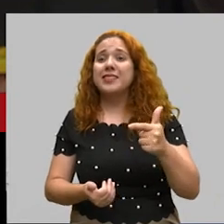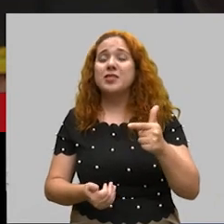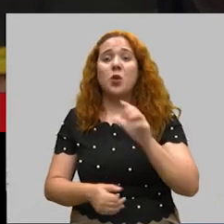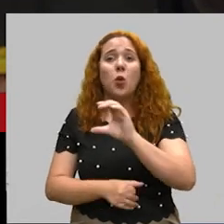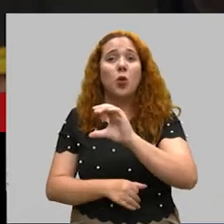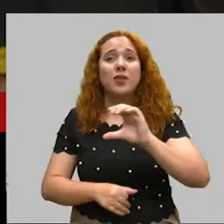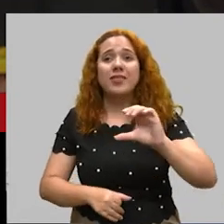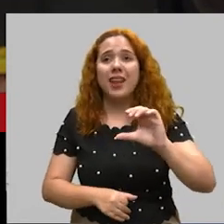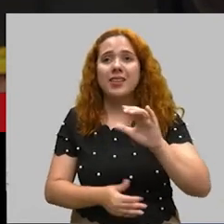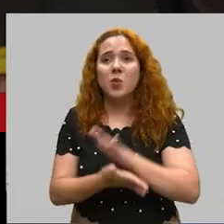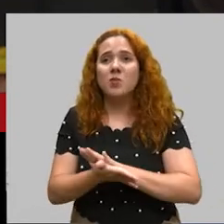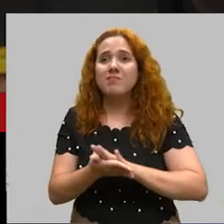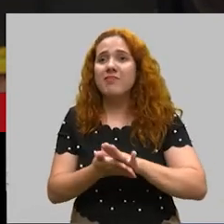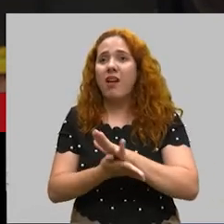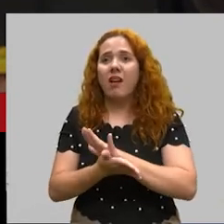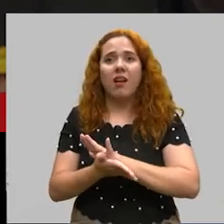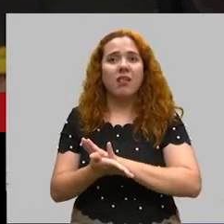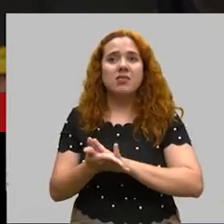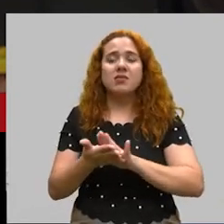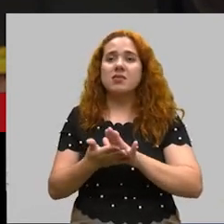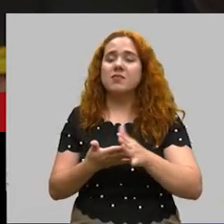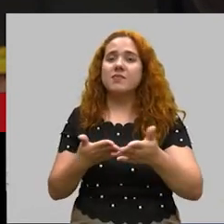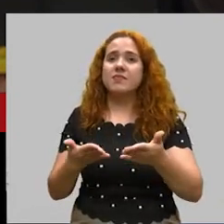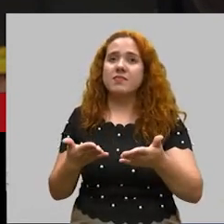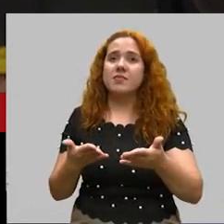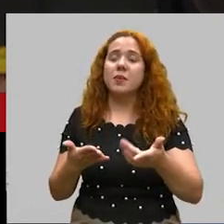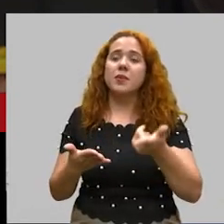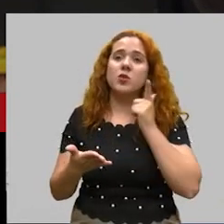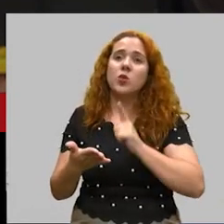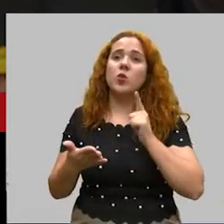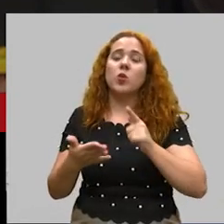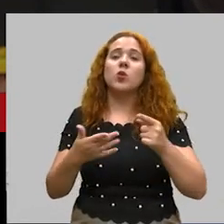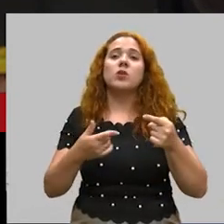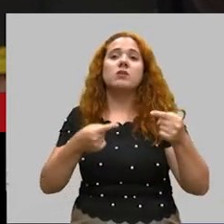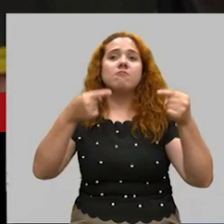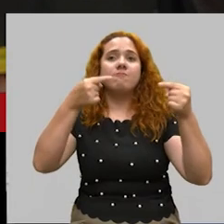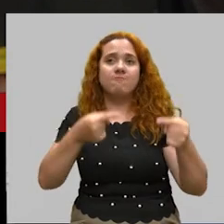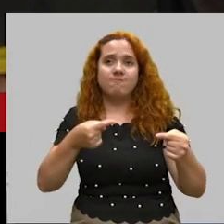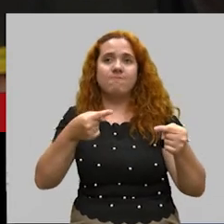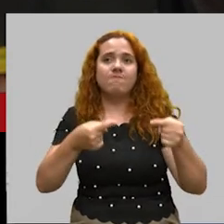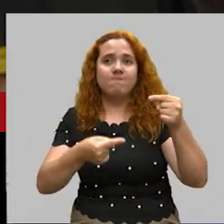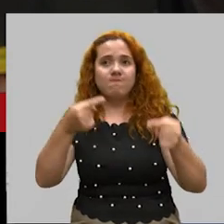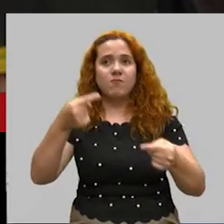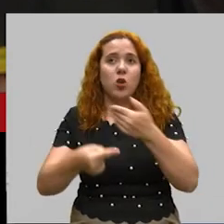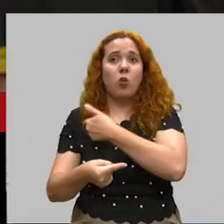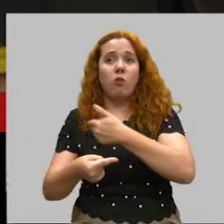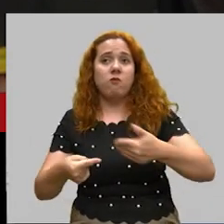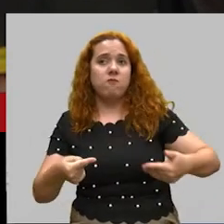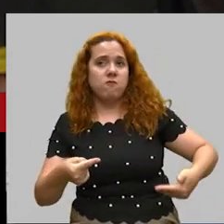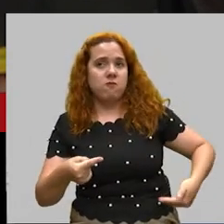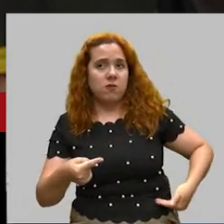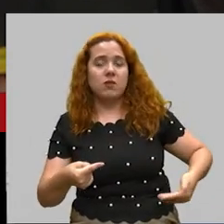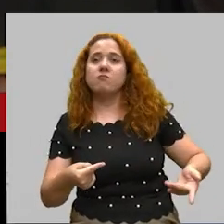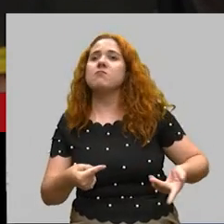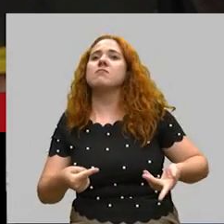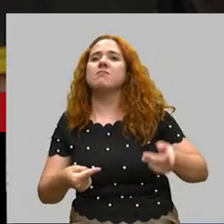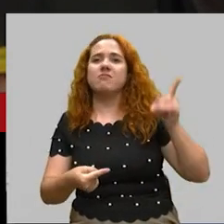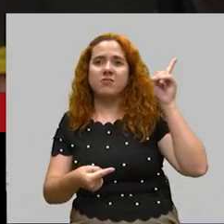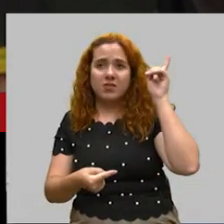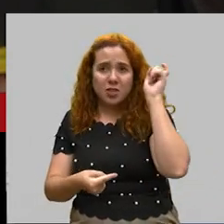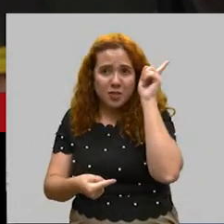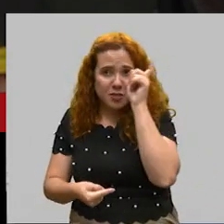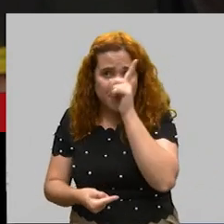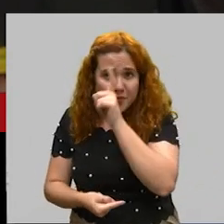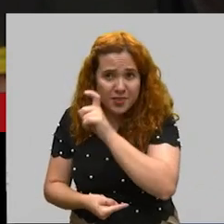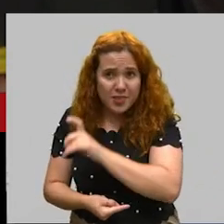est articulando e principalmente para esse embate com o governo acho que dificilmente a gente teria a quantidade